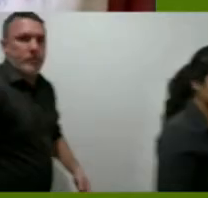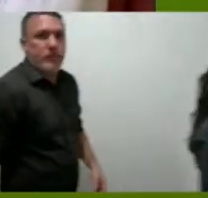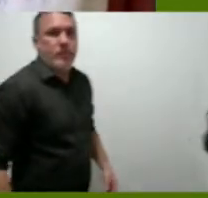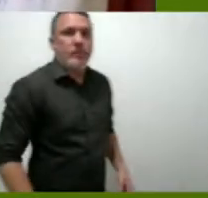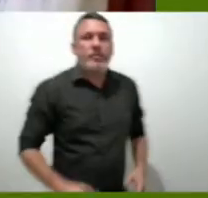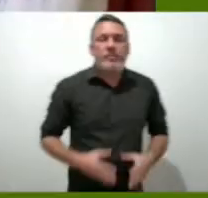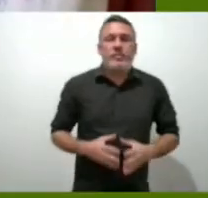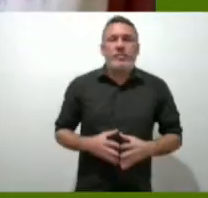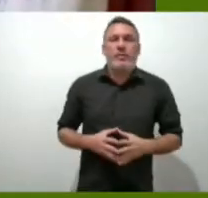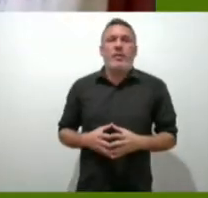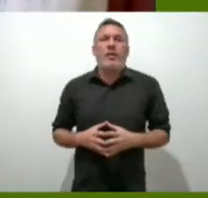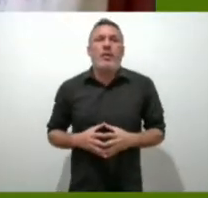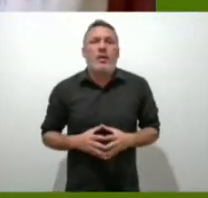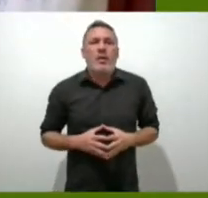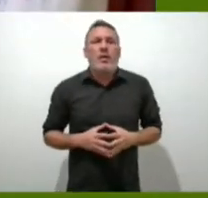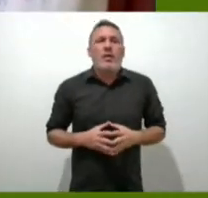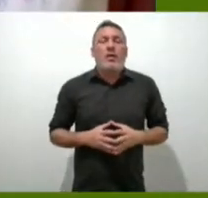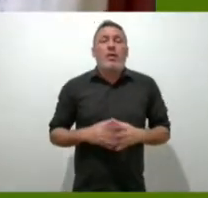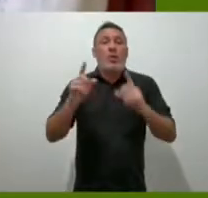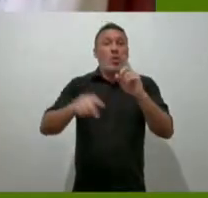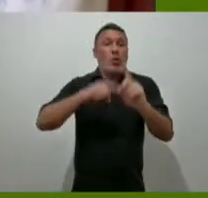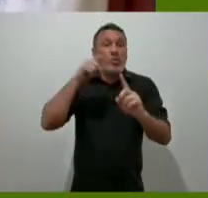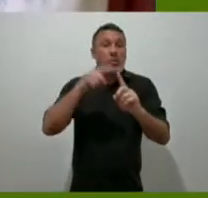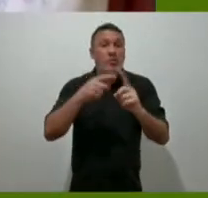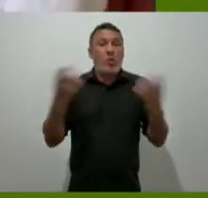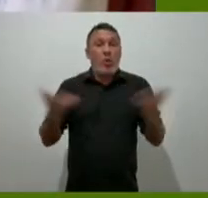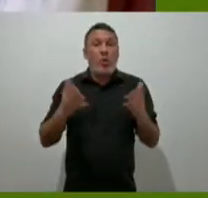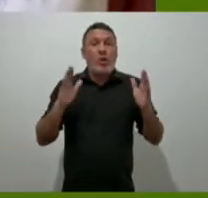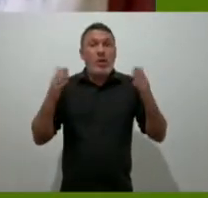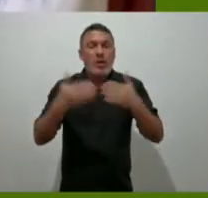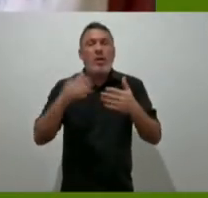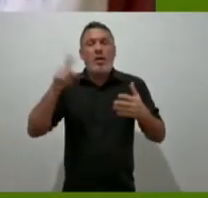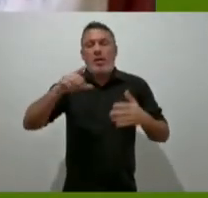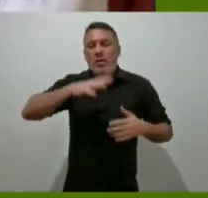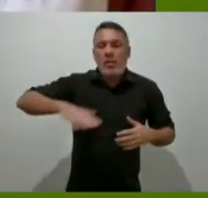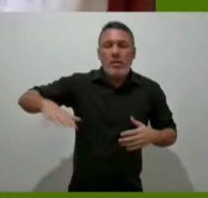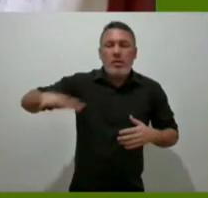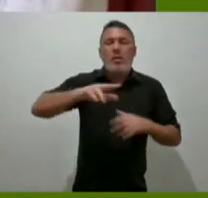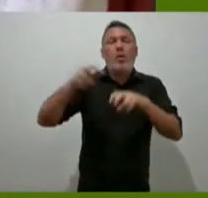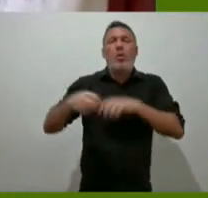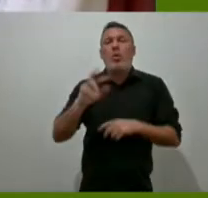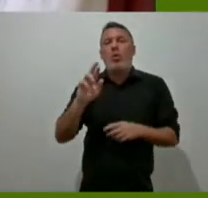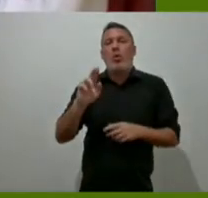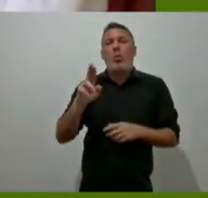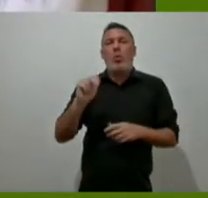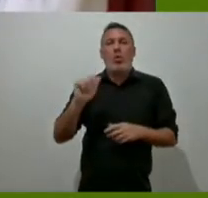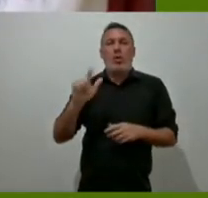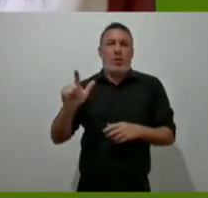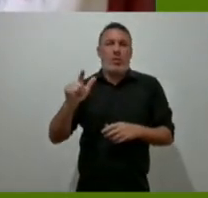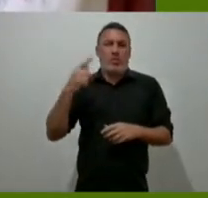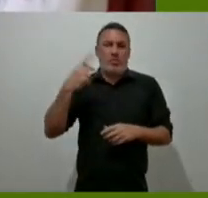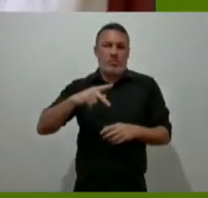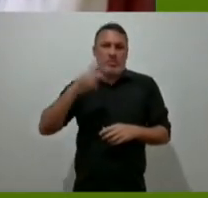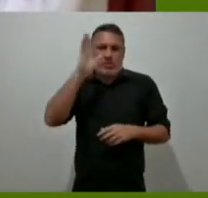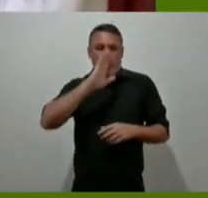é trabalhar com o setor rural deste vale. O Instituto Terra é uma organização